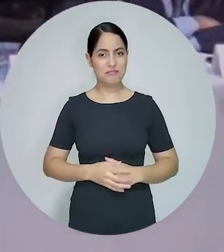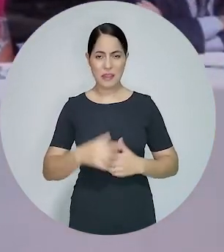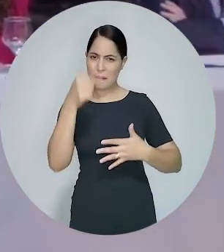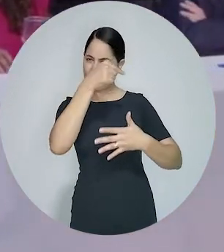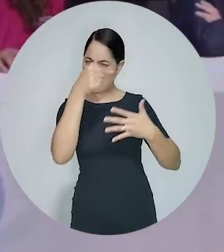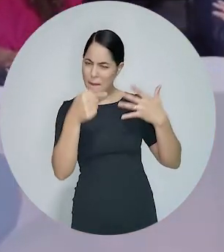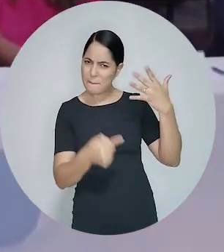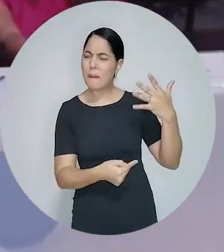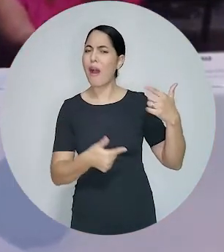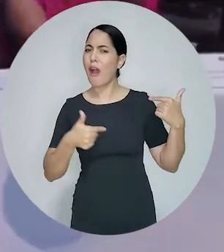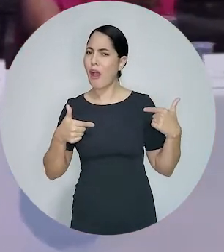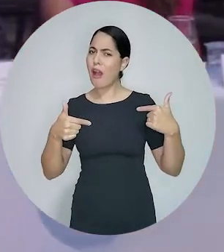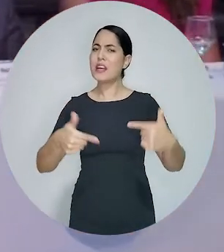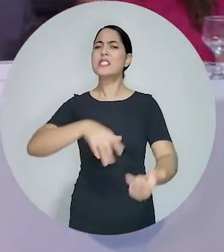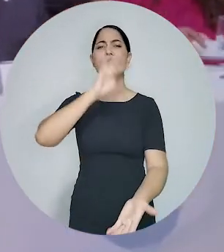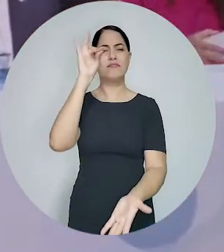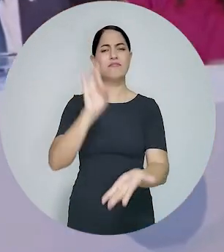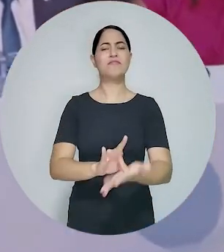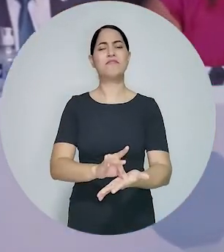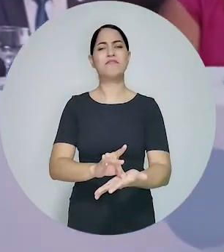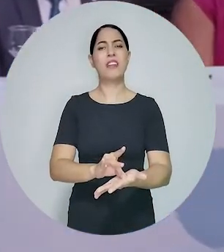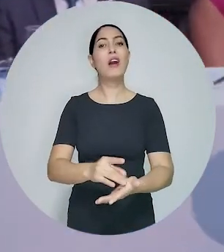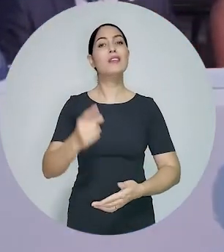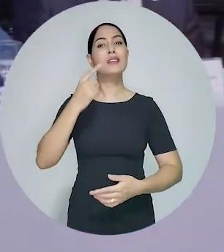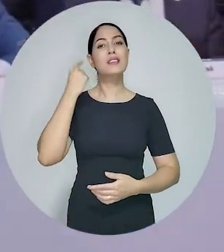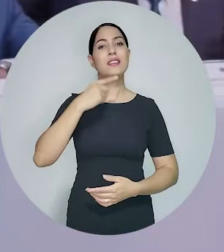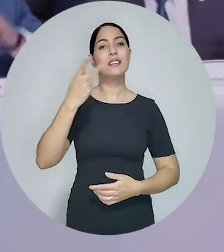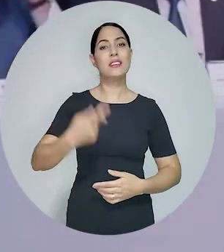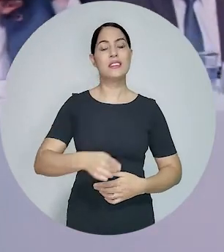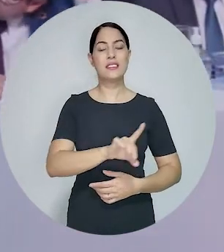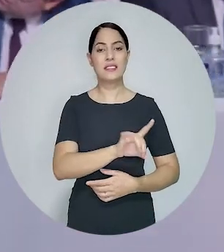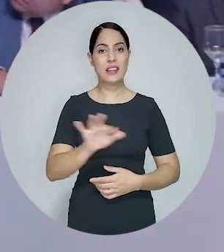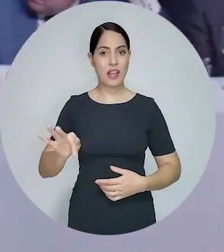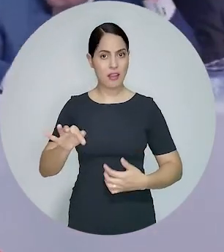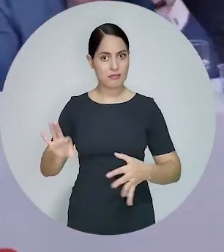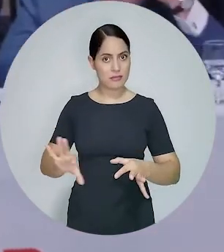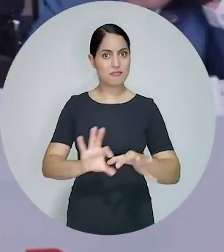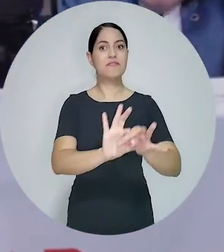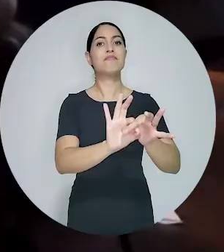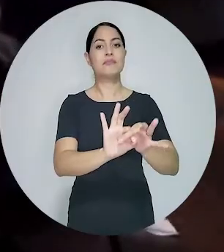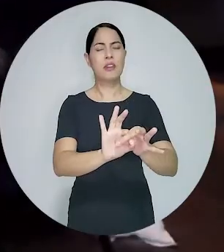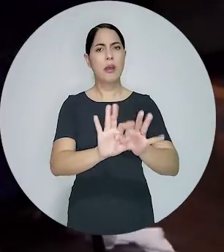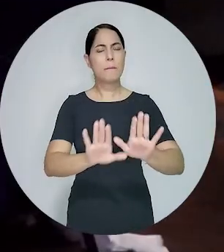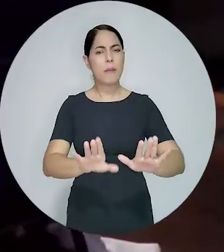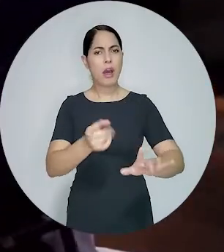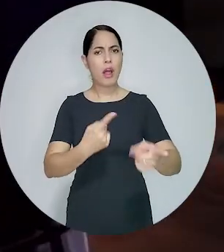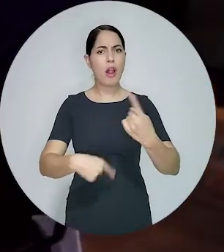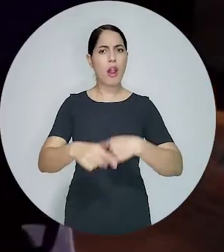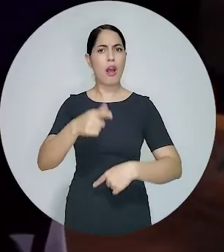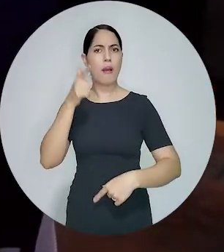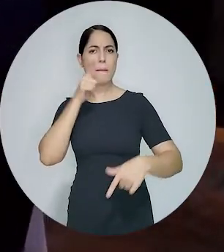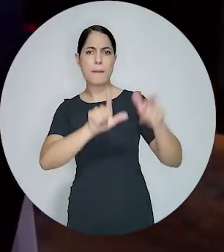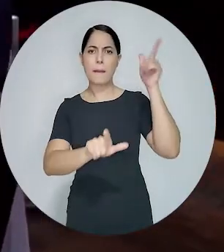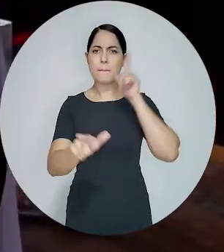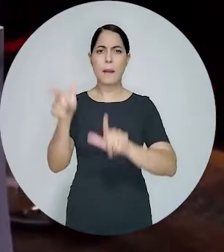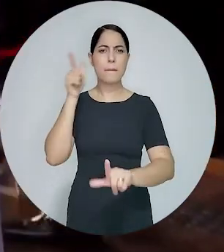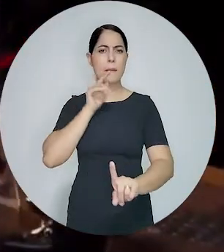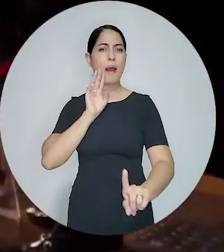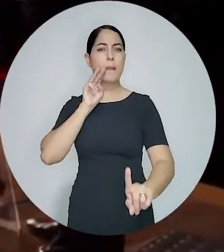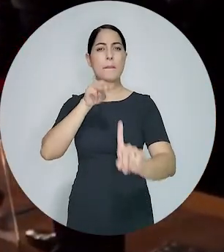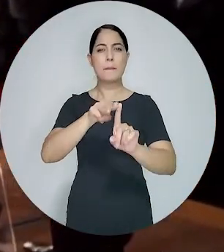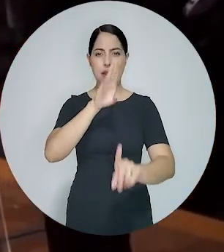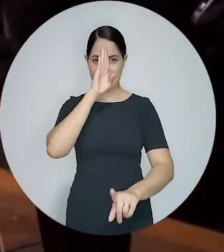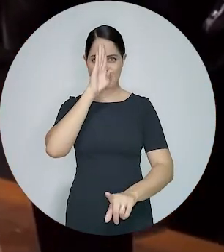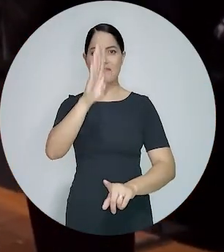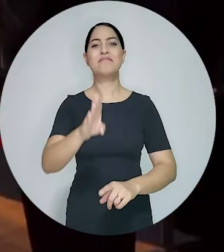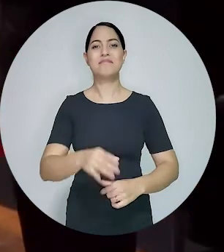Essas são ações concretas que confirmam o compromisso com as demandas da advocacia da região. Ampliar essas conquistas é a nossa